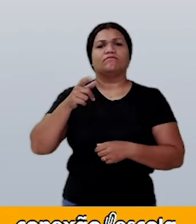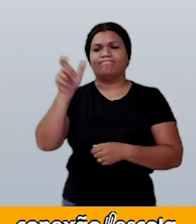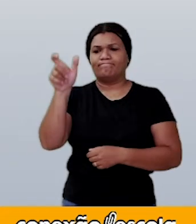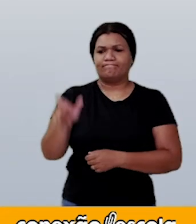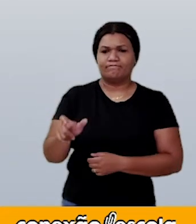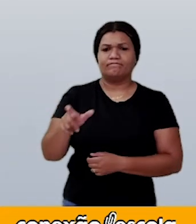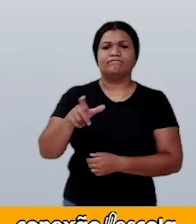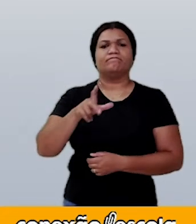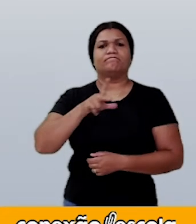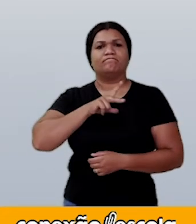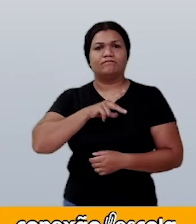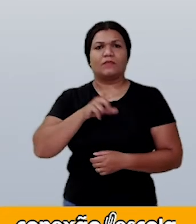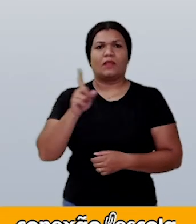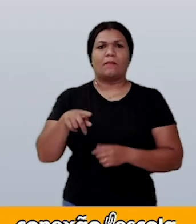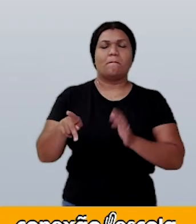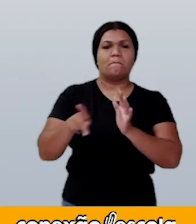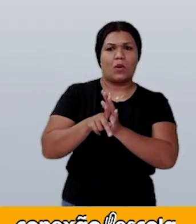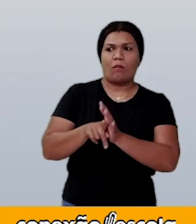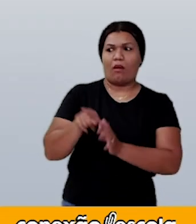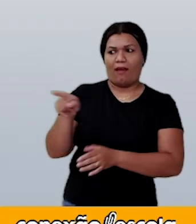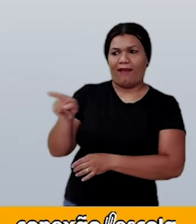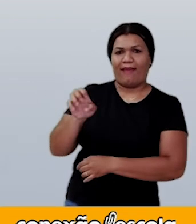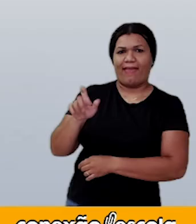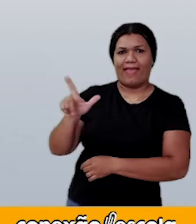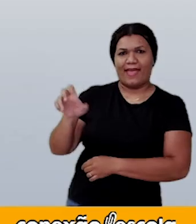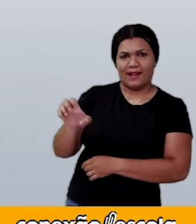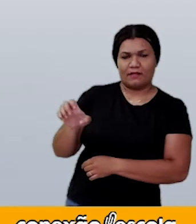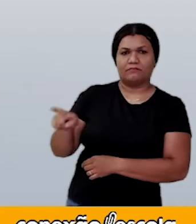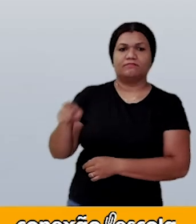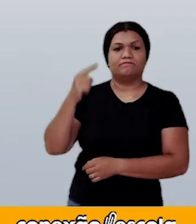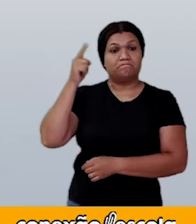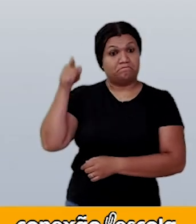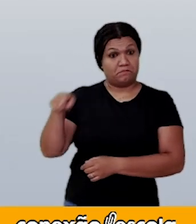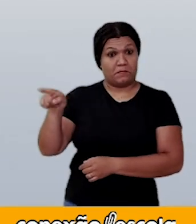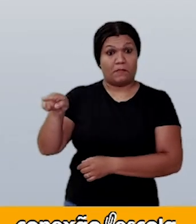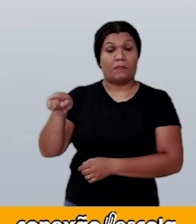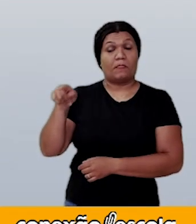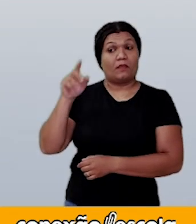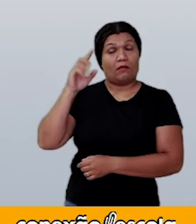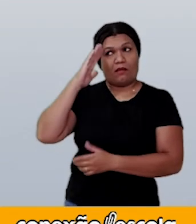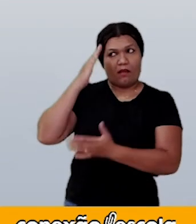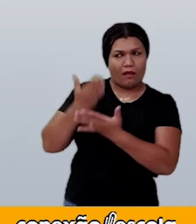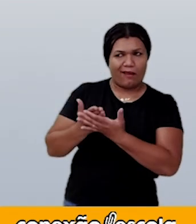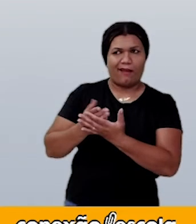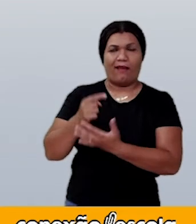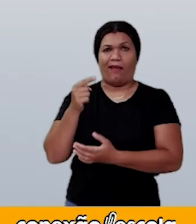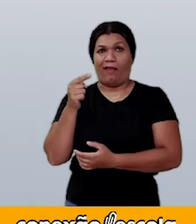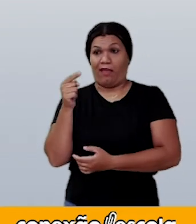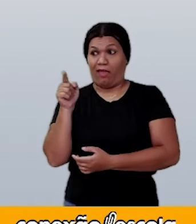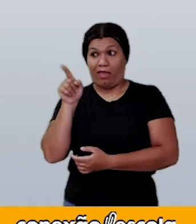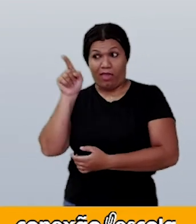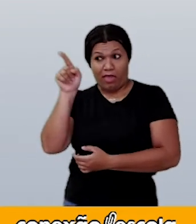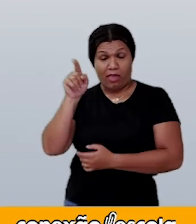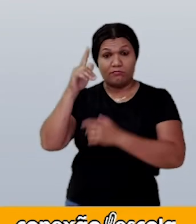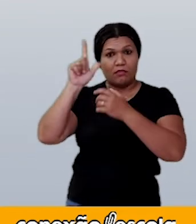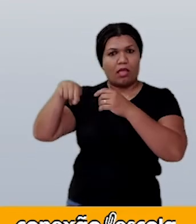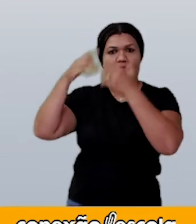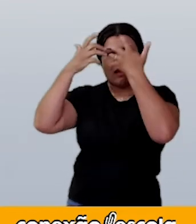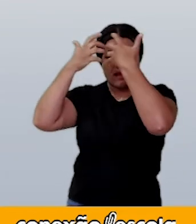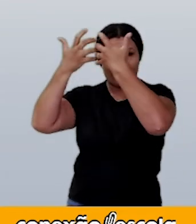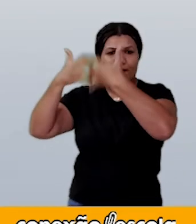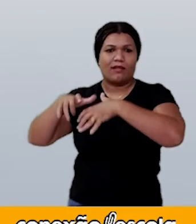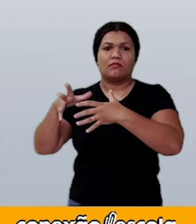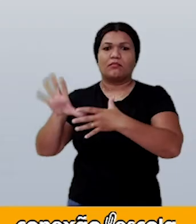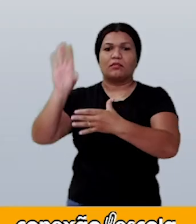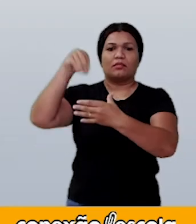ficou. Após estudar o crânio, os pesquisadores acreditam que ele fez parte de uma espécie que